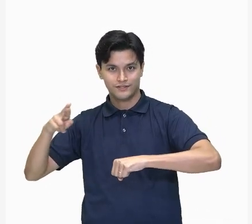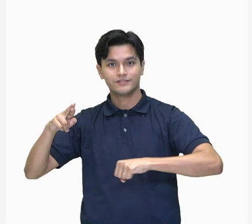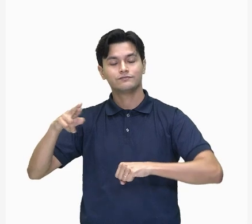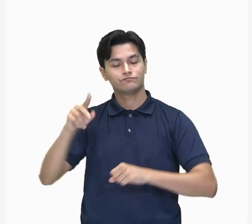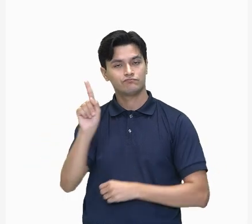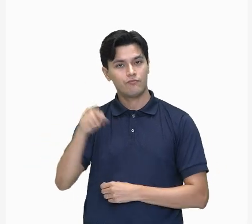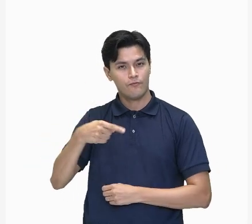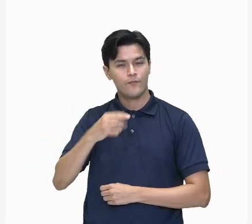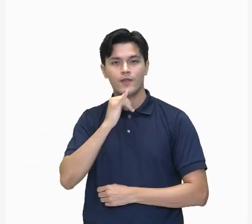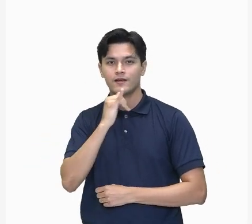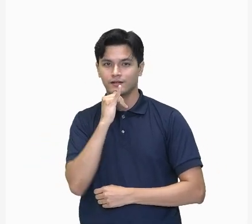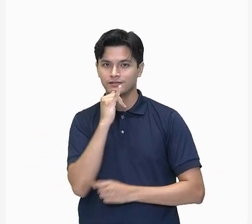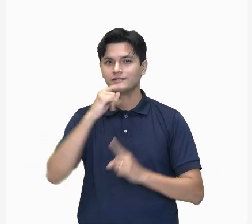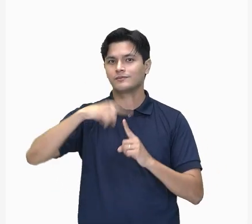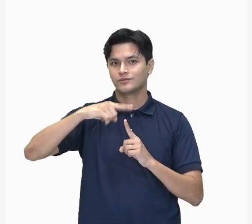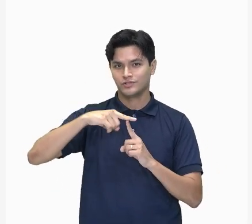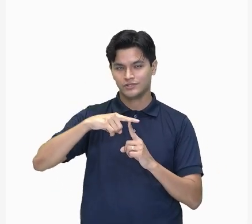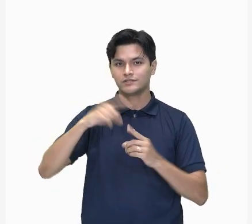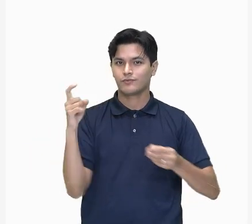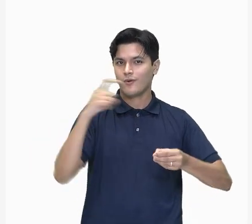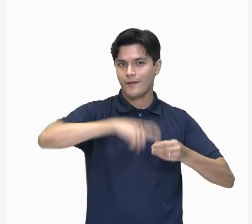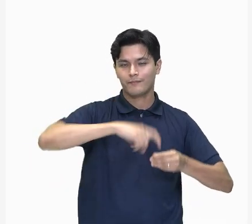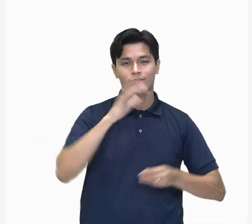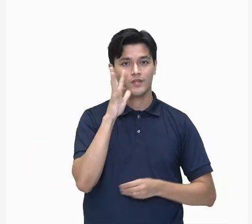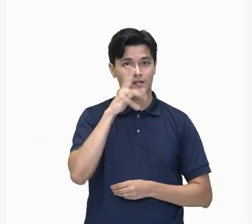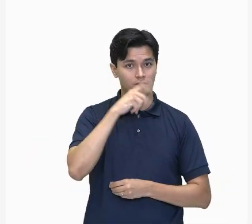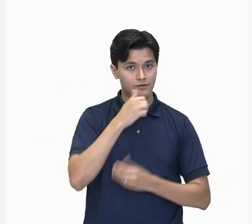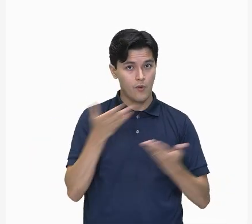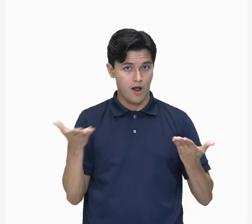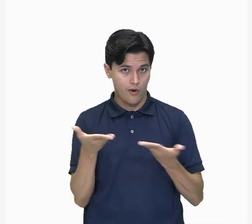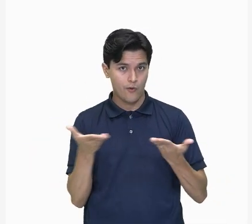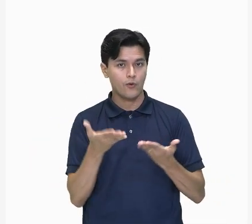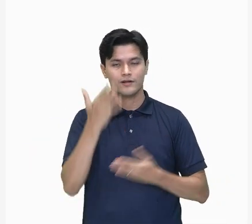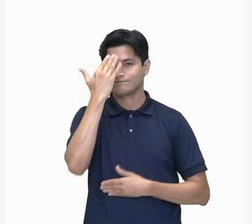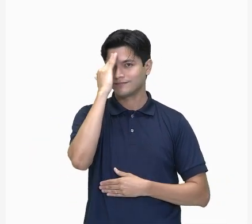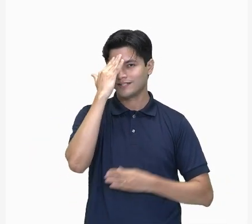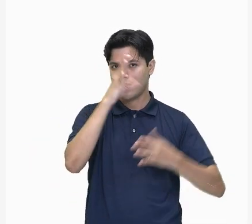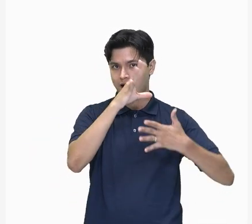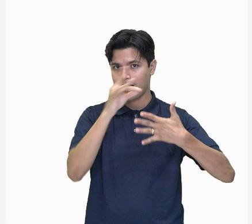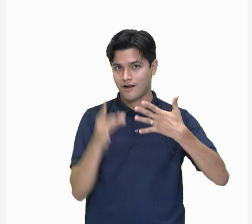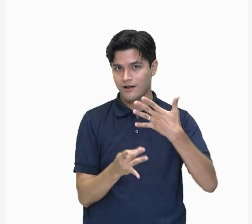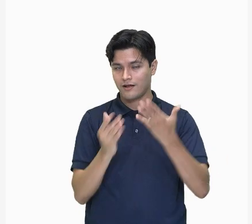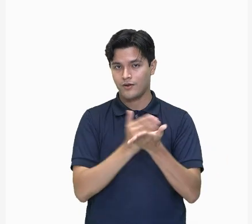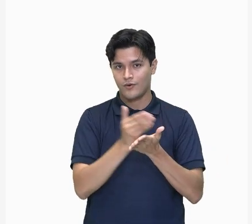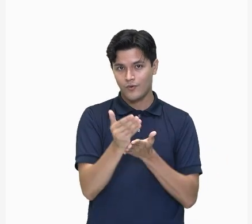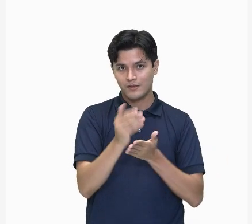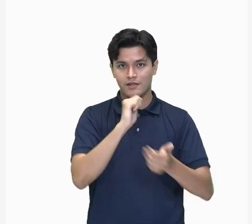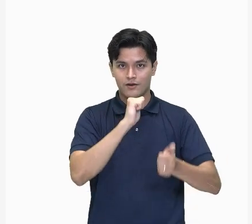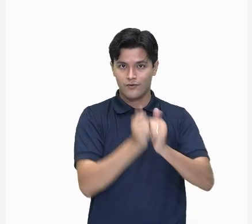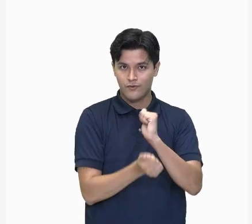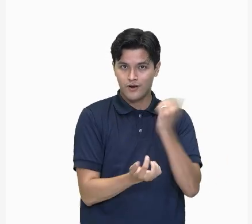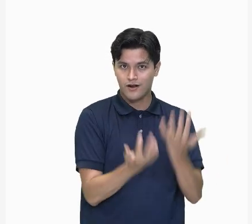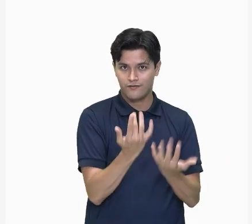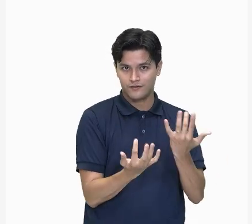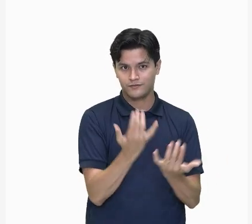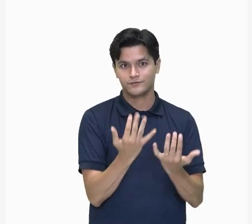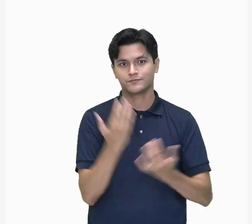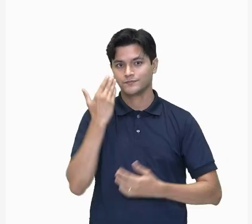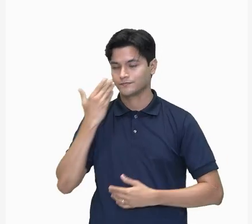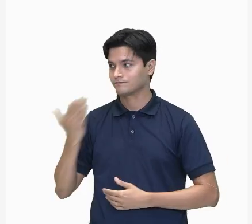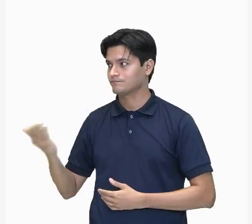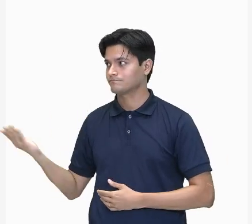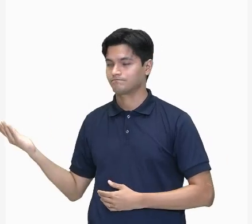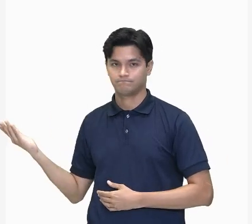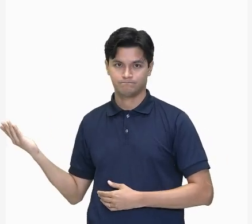a gente vai entender um pouco melhor sobre cada uma delas, começando aí pelo carvão mineral. Então, o carvão